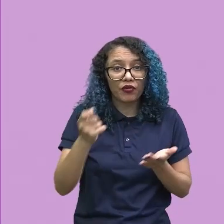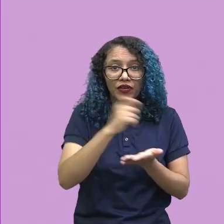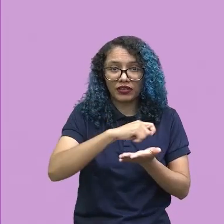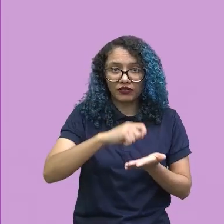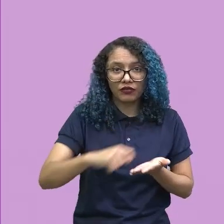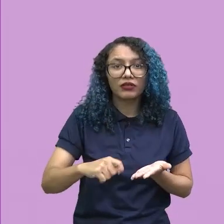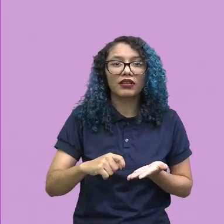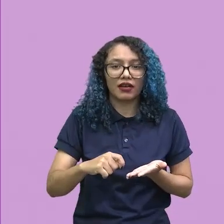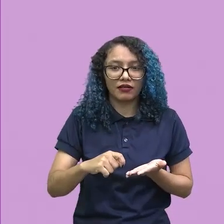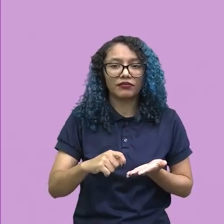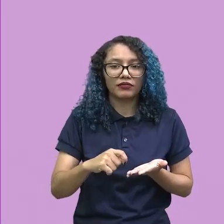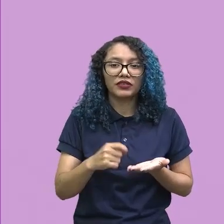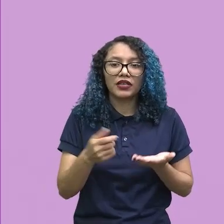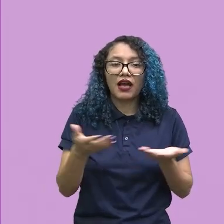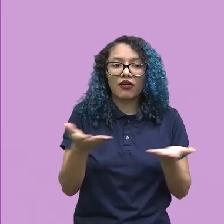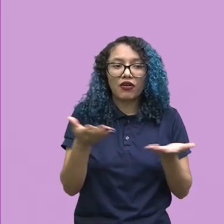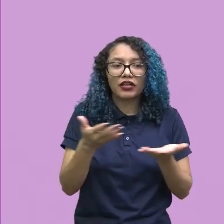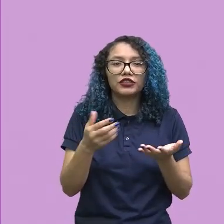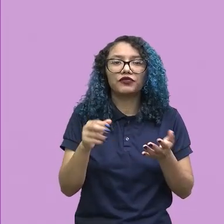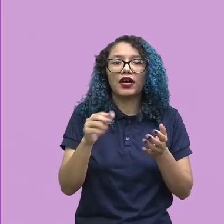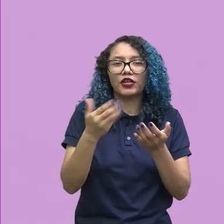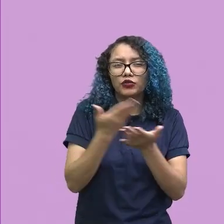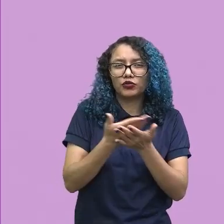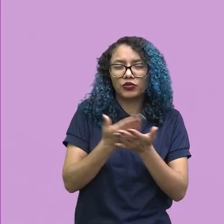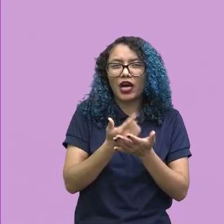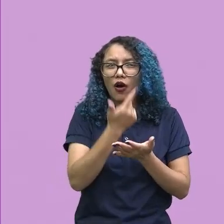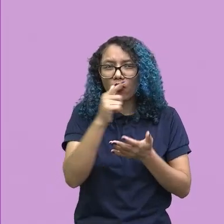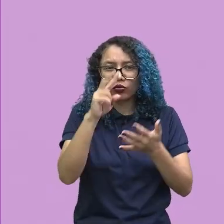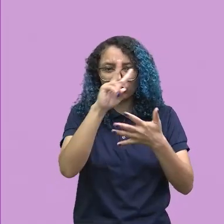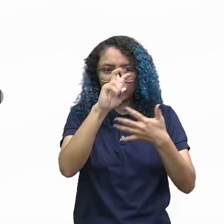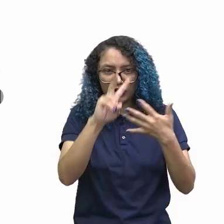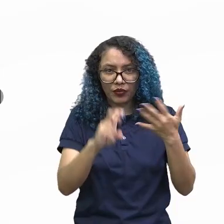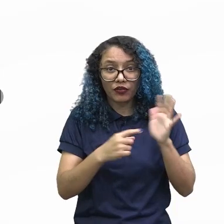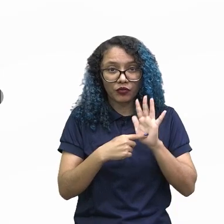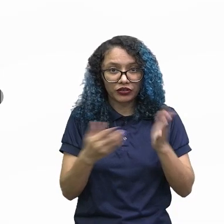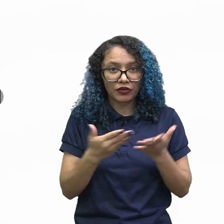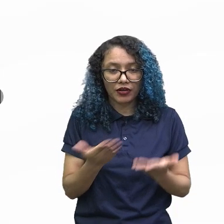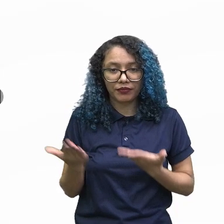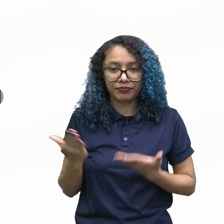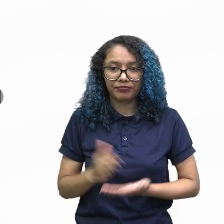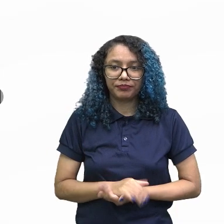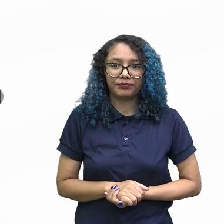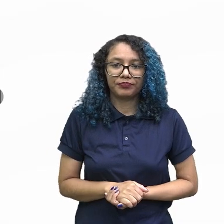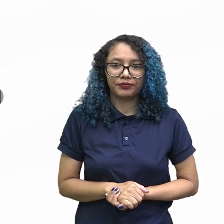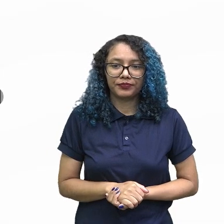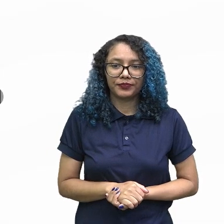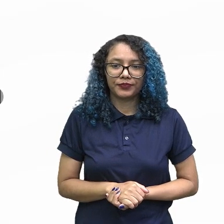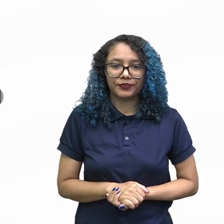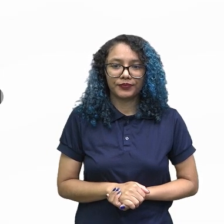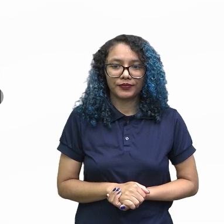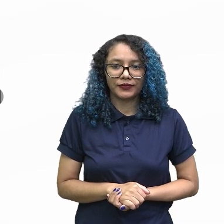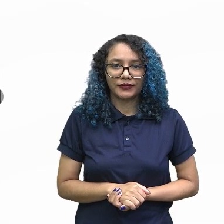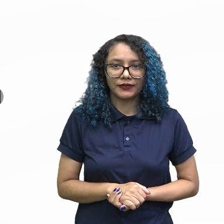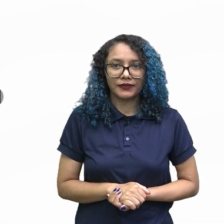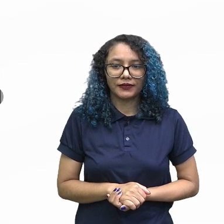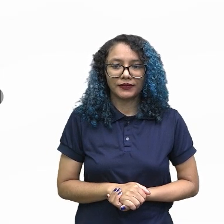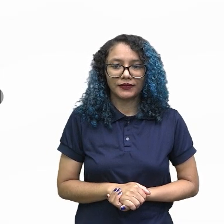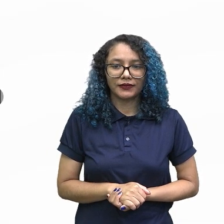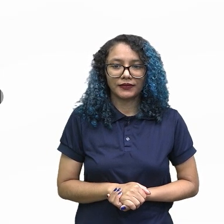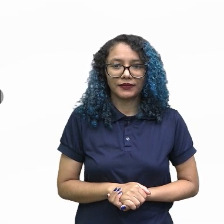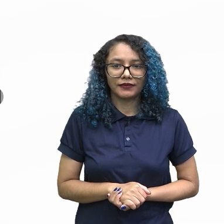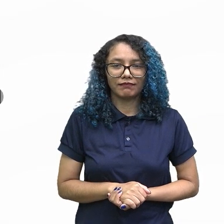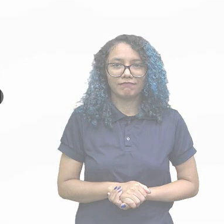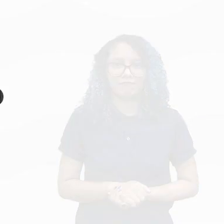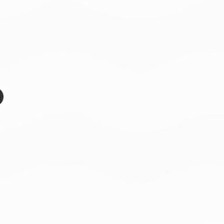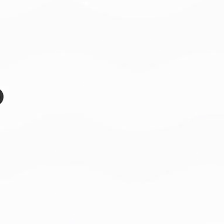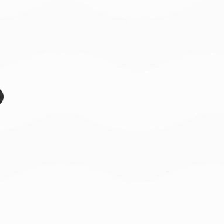anotações, que nós vamos lá falar em domínio, contradomínio e imagem. Tudo bem? Então, domínio, contradomínio e